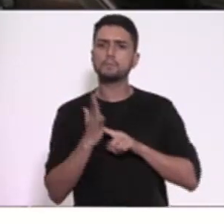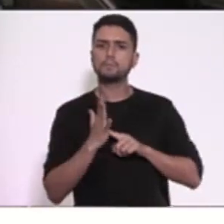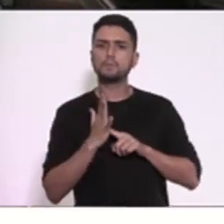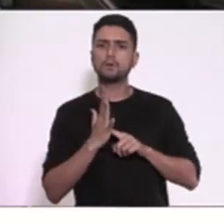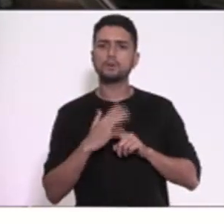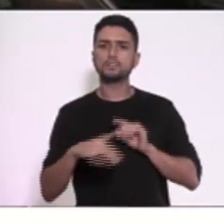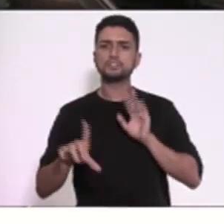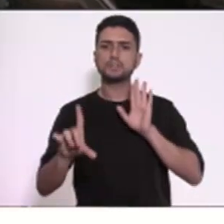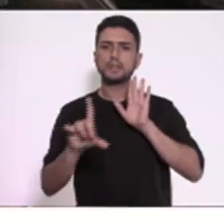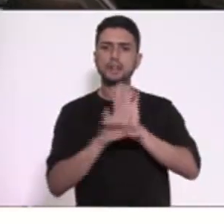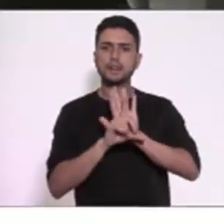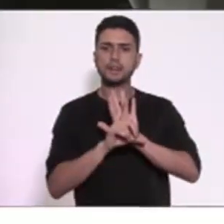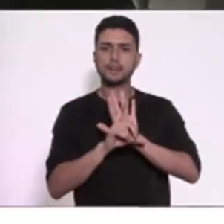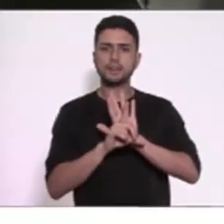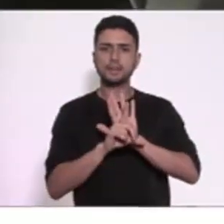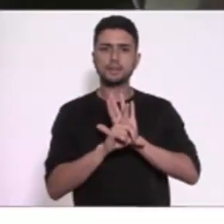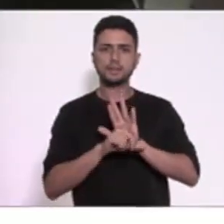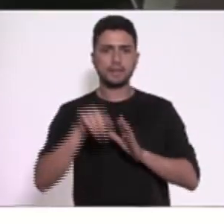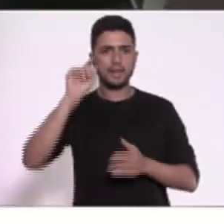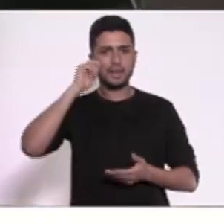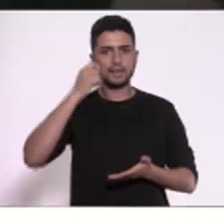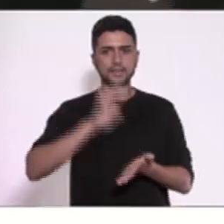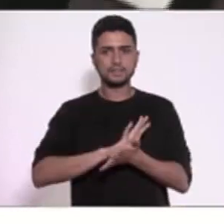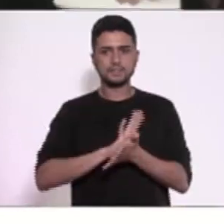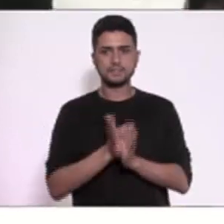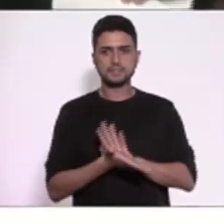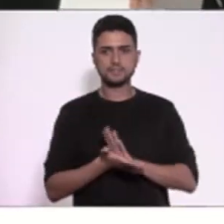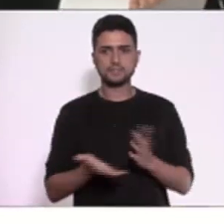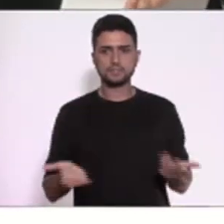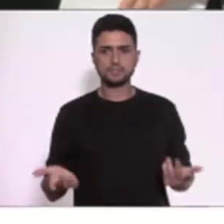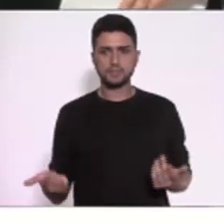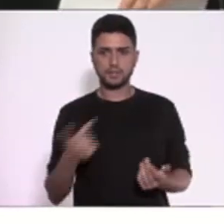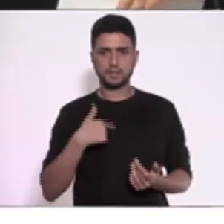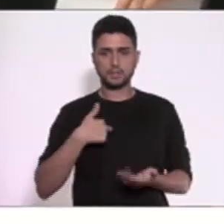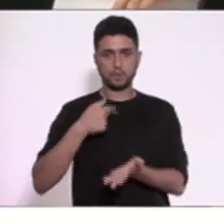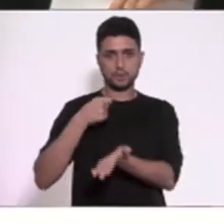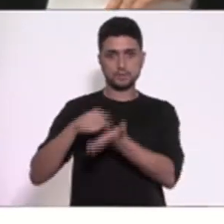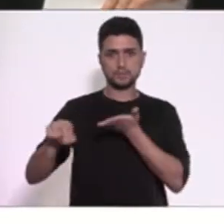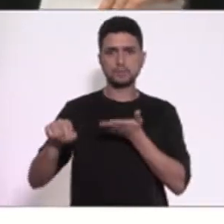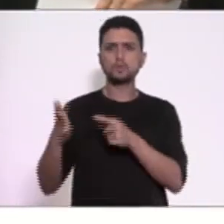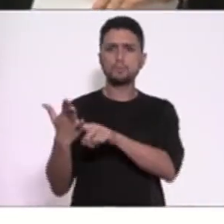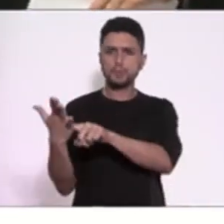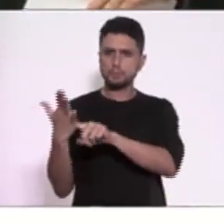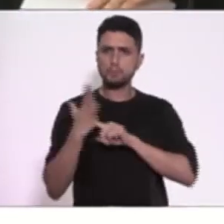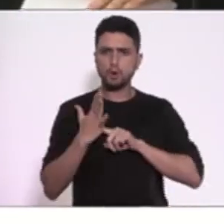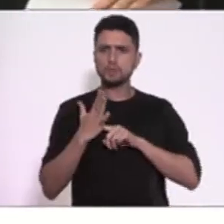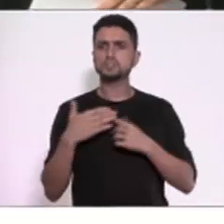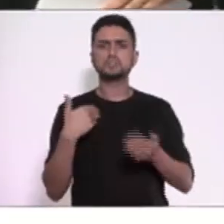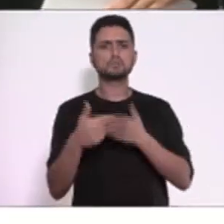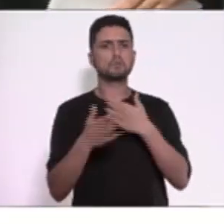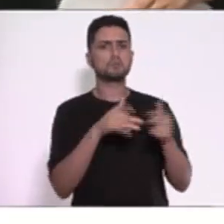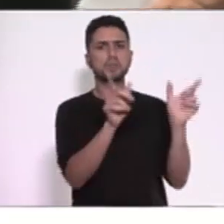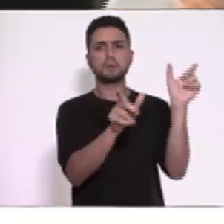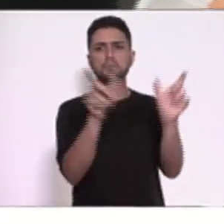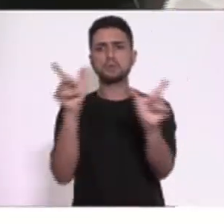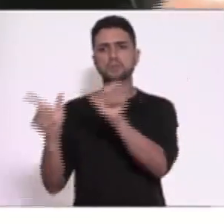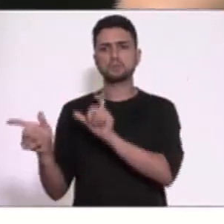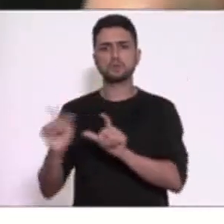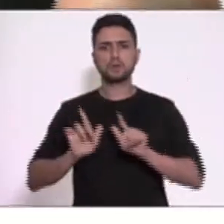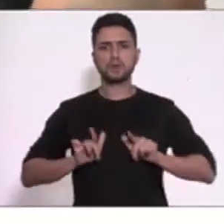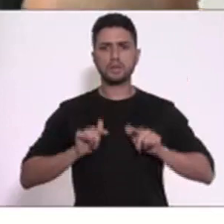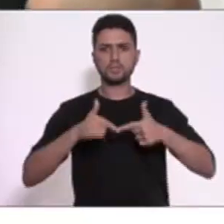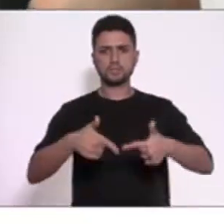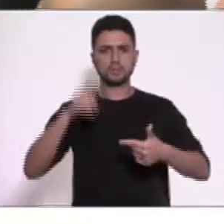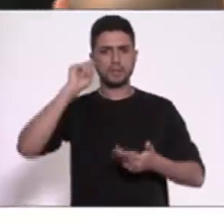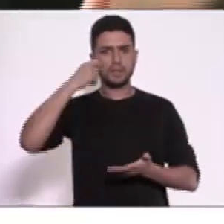seja racista e eu assino o projeto de revogação na mesma hora. Me mostre qualquer pessoa que agiu de forma racista e